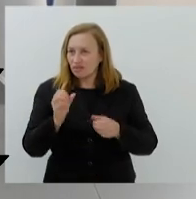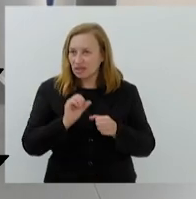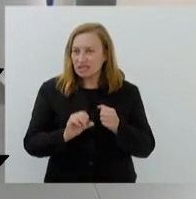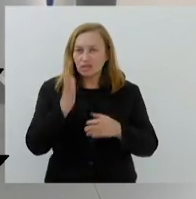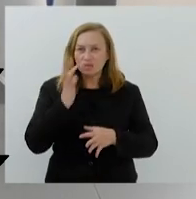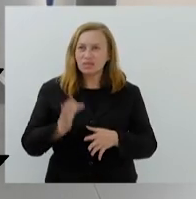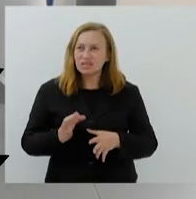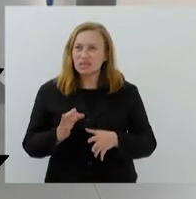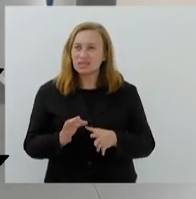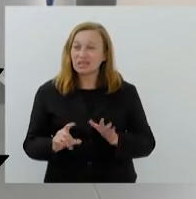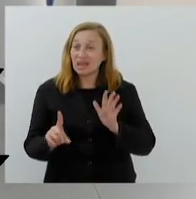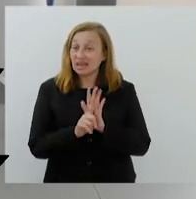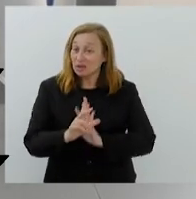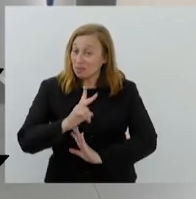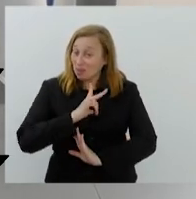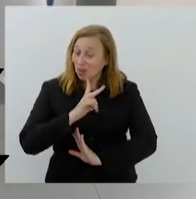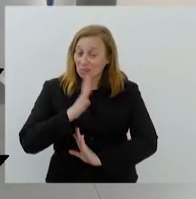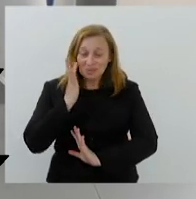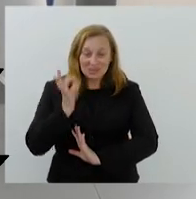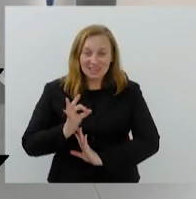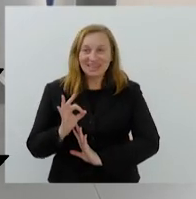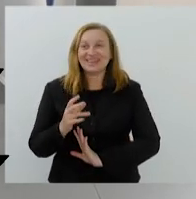está legislando em causa própria.